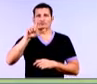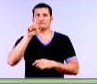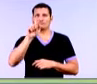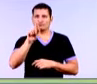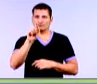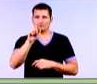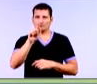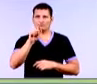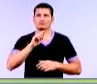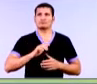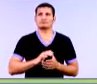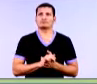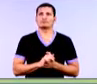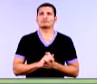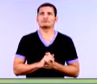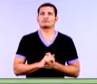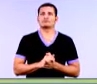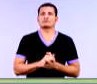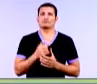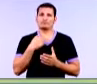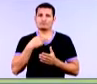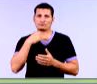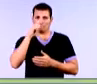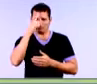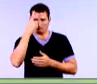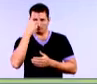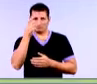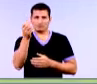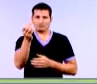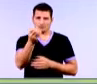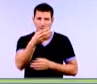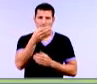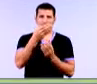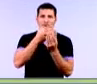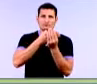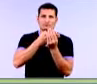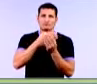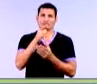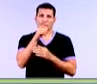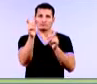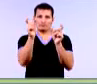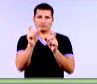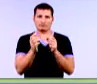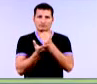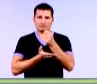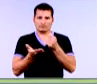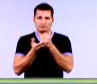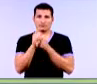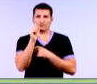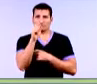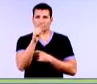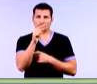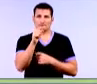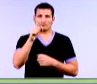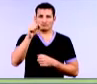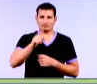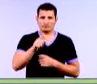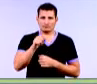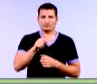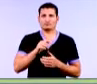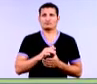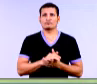retornou a partir do momento que eu criei um novo arquivo. Essa estrutura básica aqui, ela é